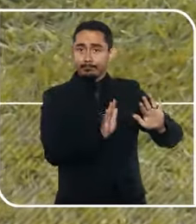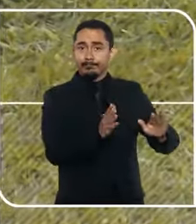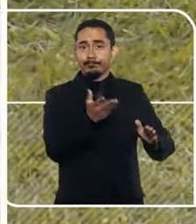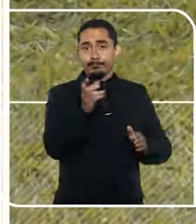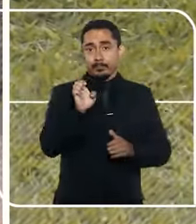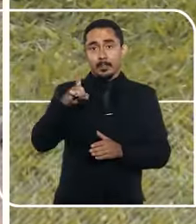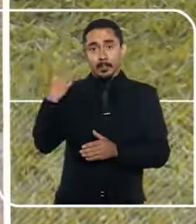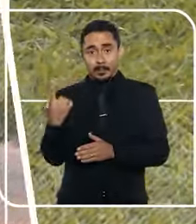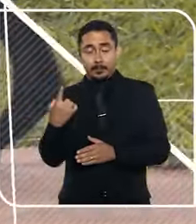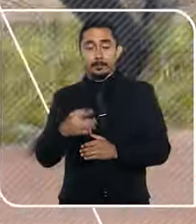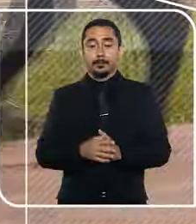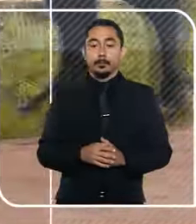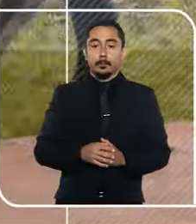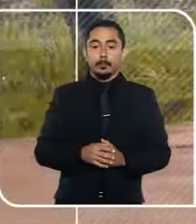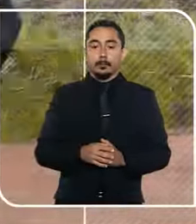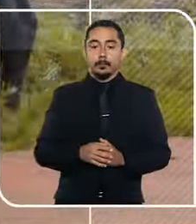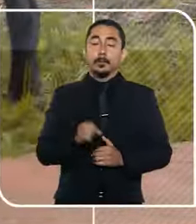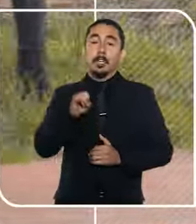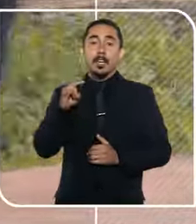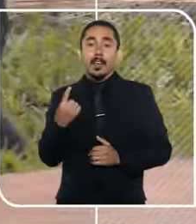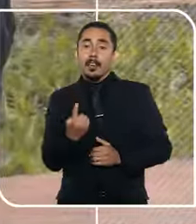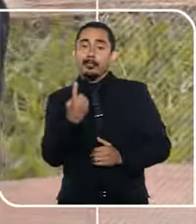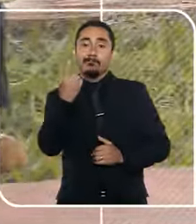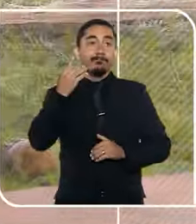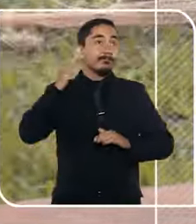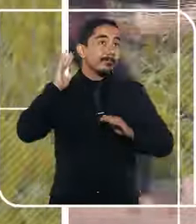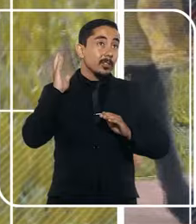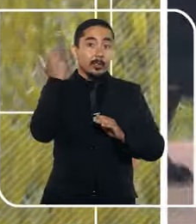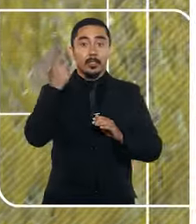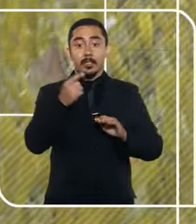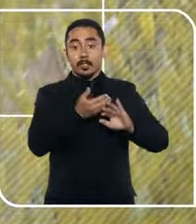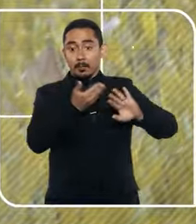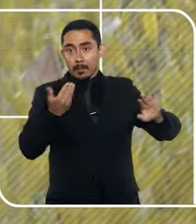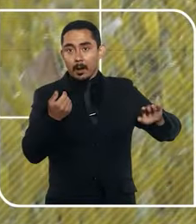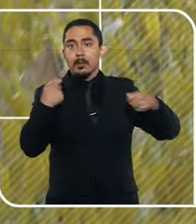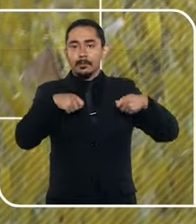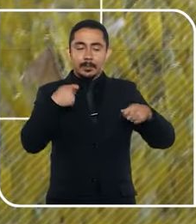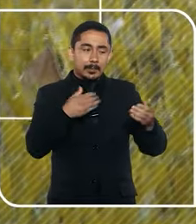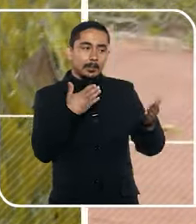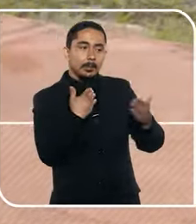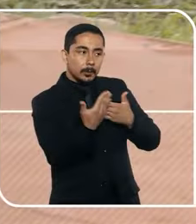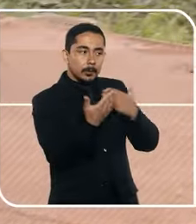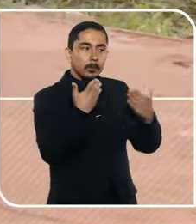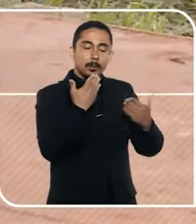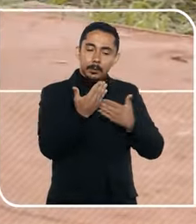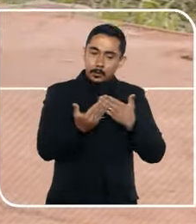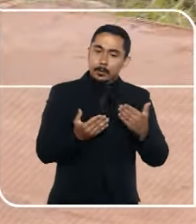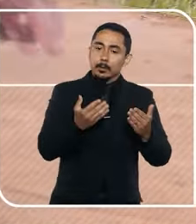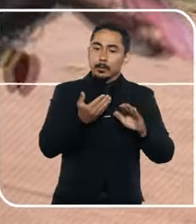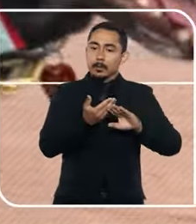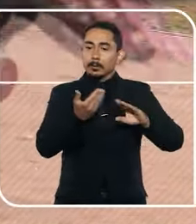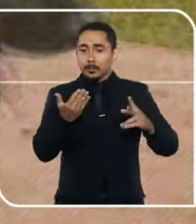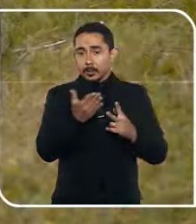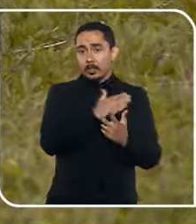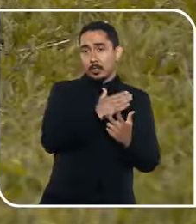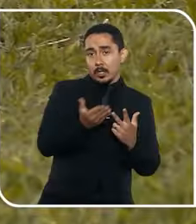também. Então eu acho que mexe tanto com a qualidade de vida minha quanto com a dele, assim como com a nossa cachorra.